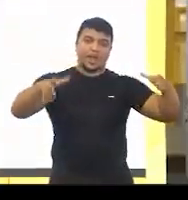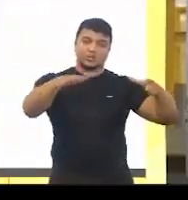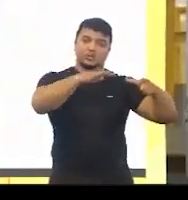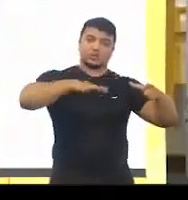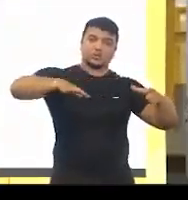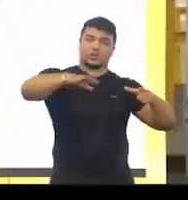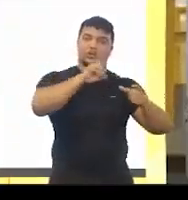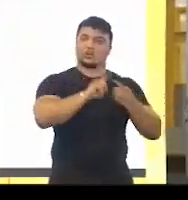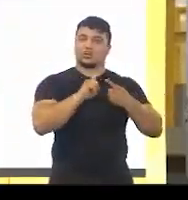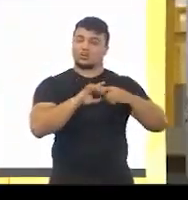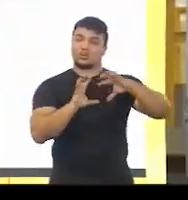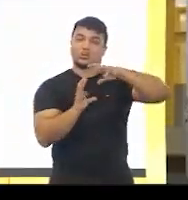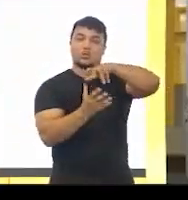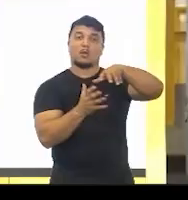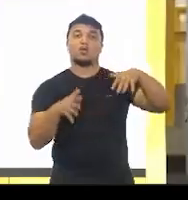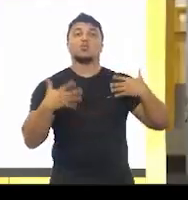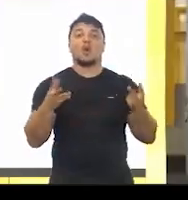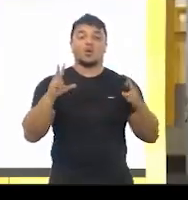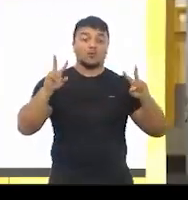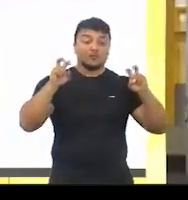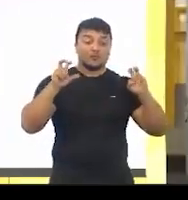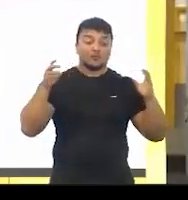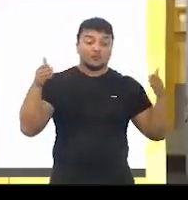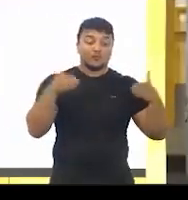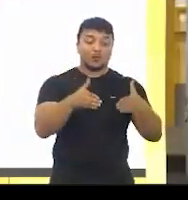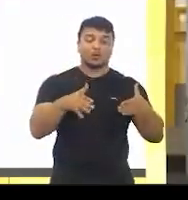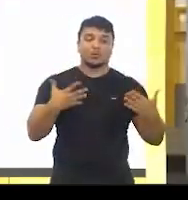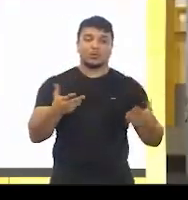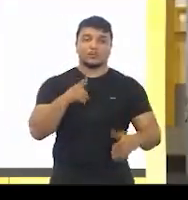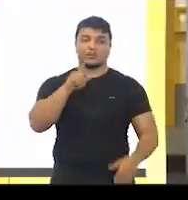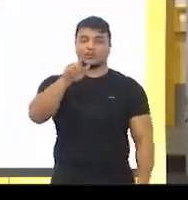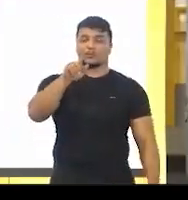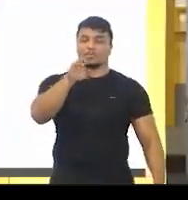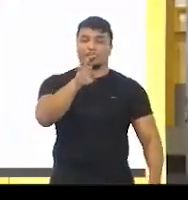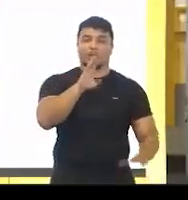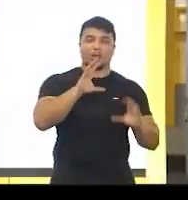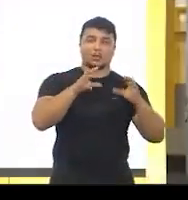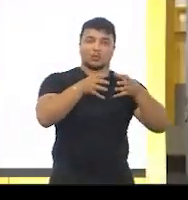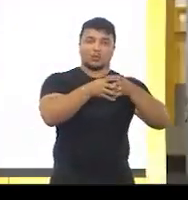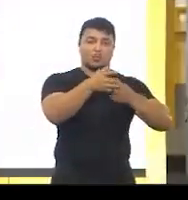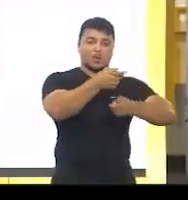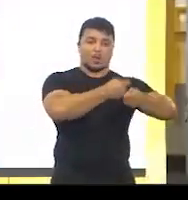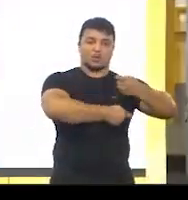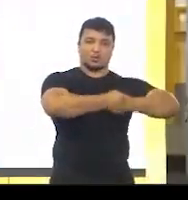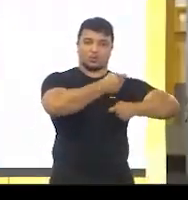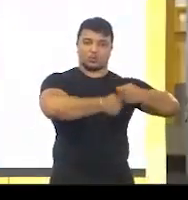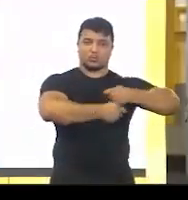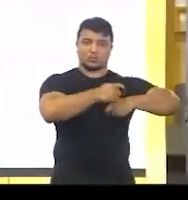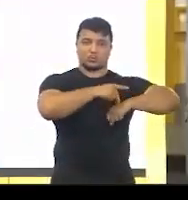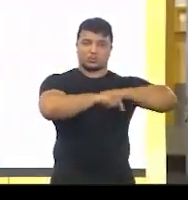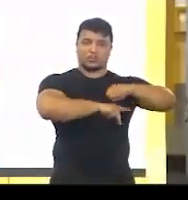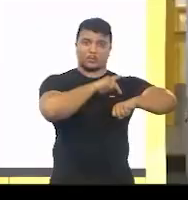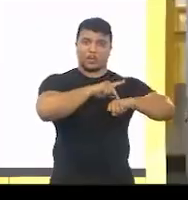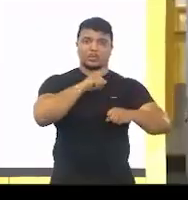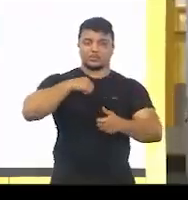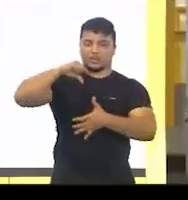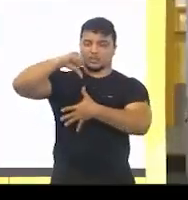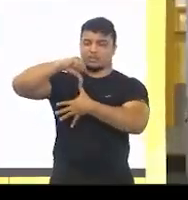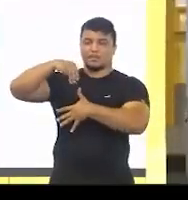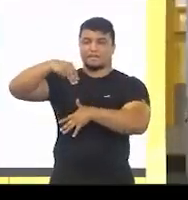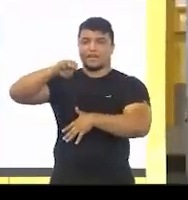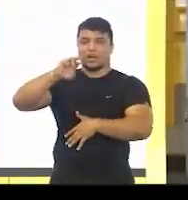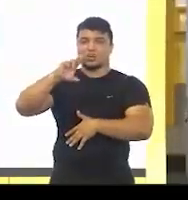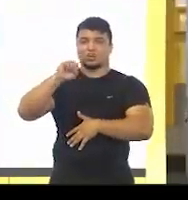global. Sabe de que é que essa habilidade gosta de falar? Blocos econômicos,